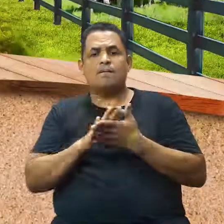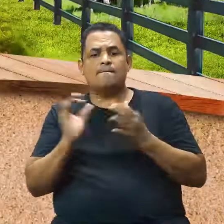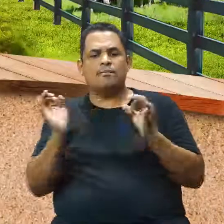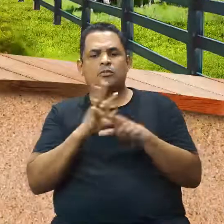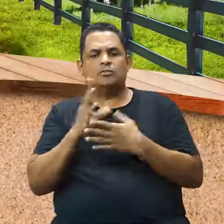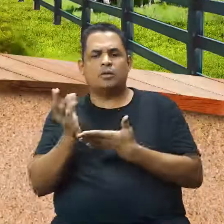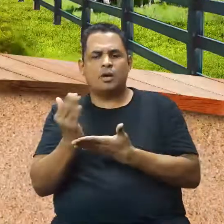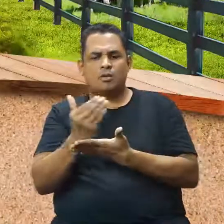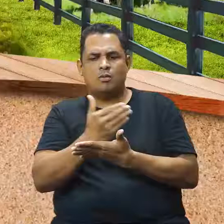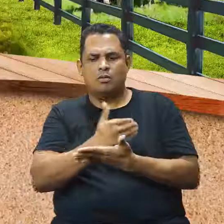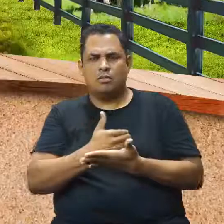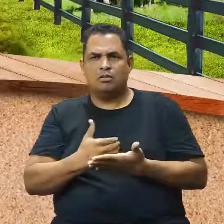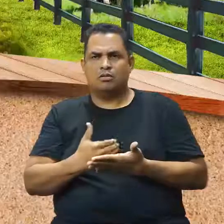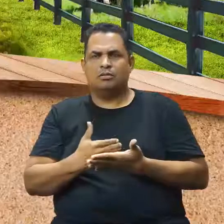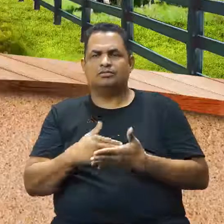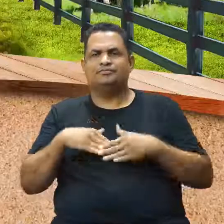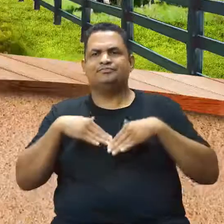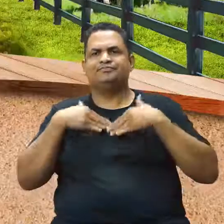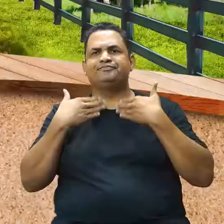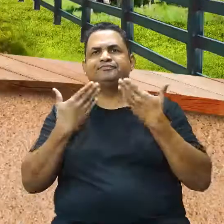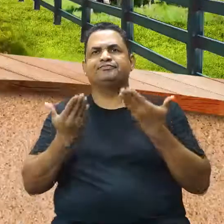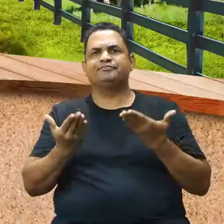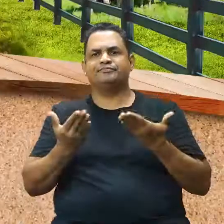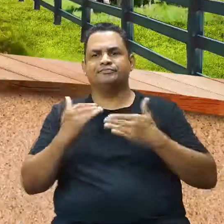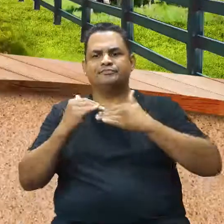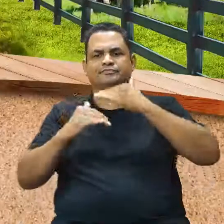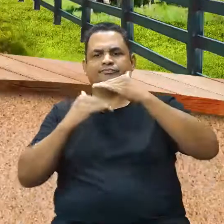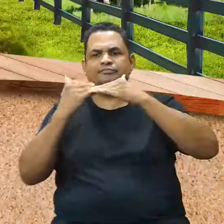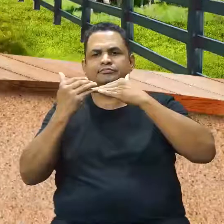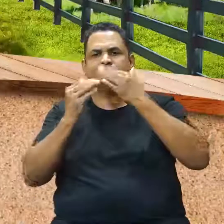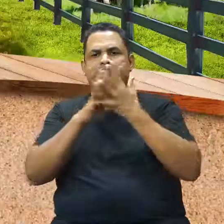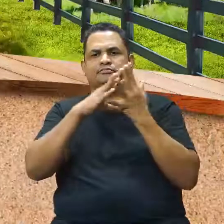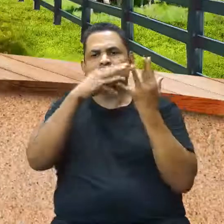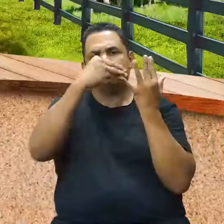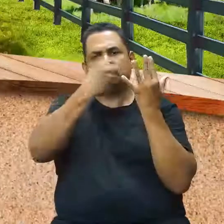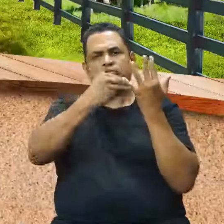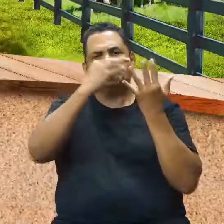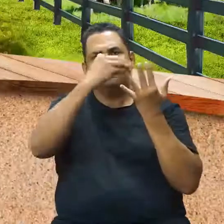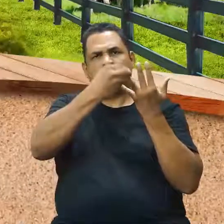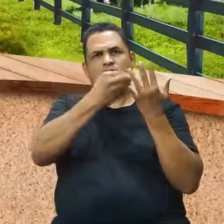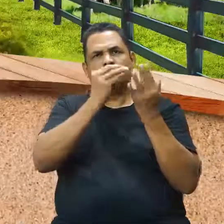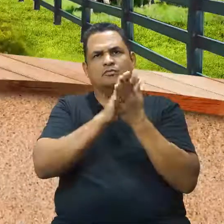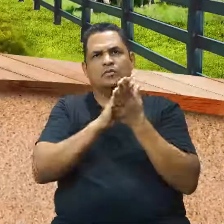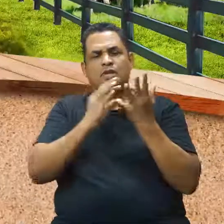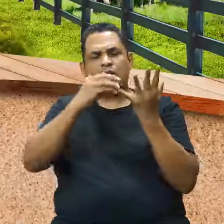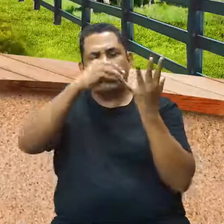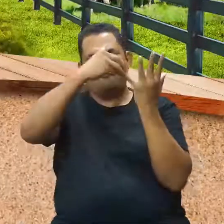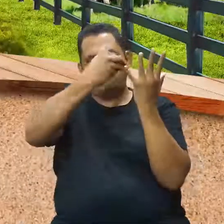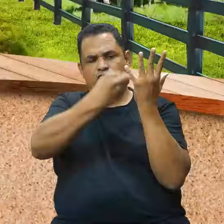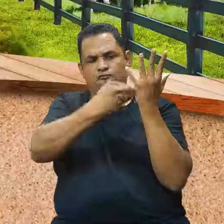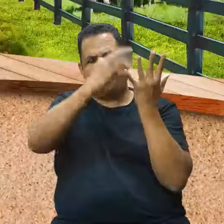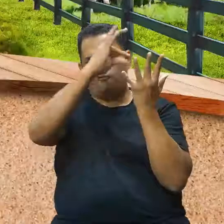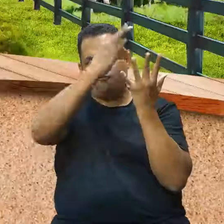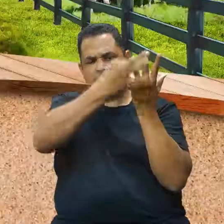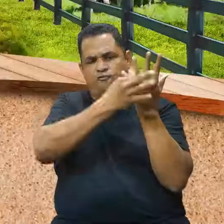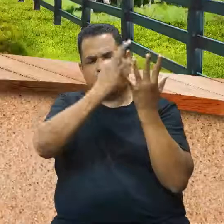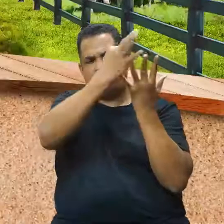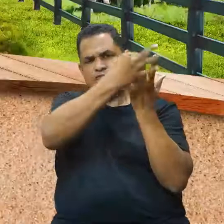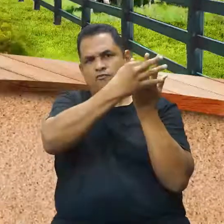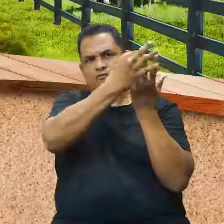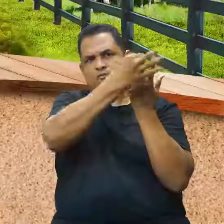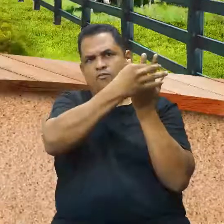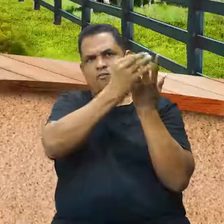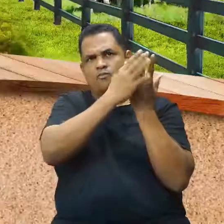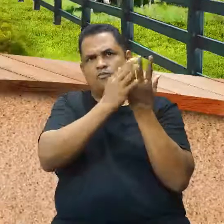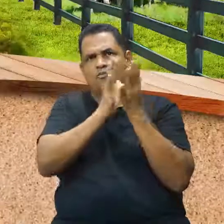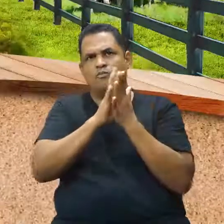grão. Então, durante o desenvolvimento da parte vegetativa, a folha vai estar